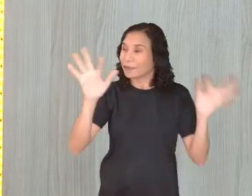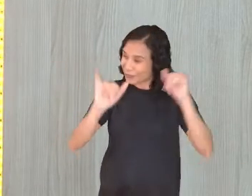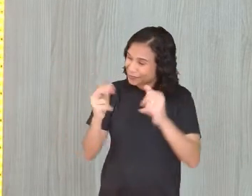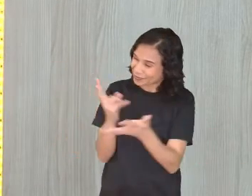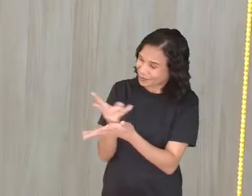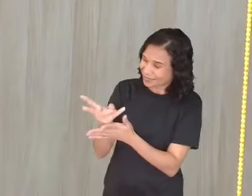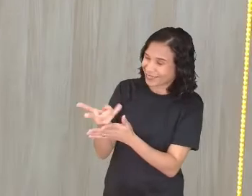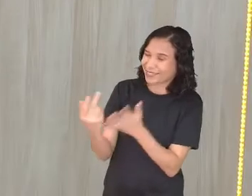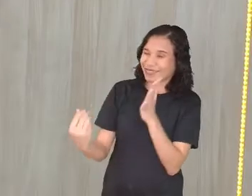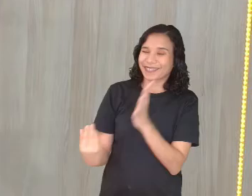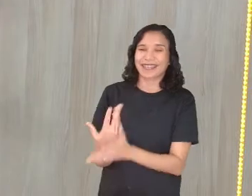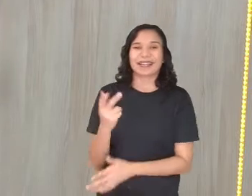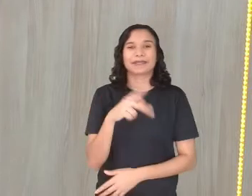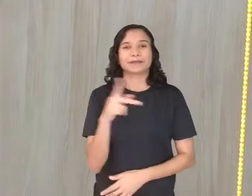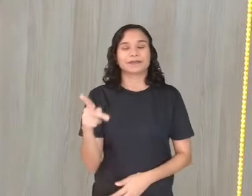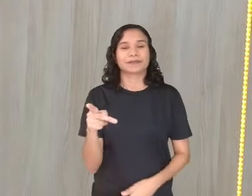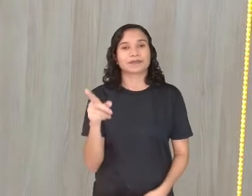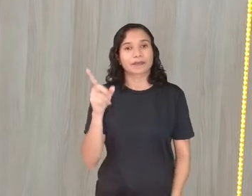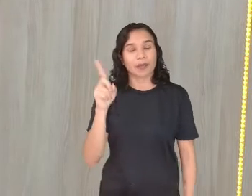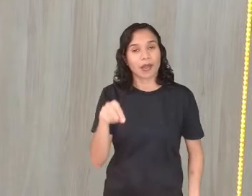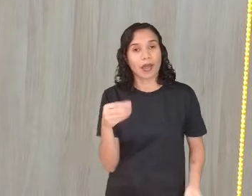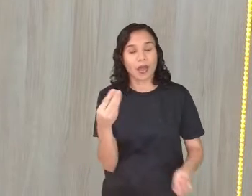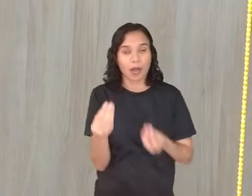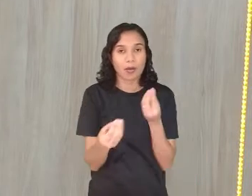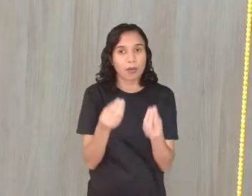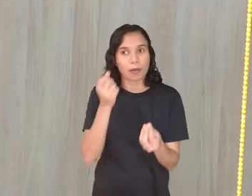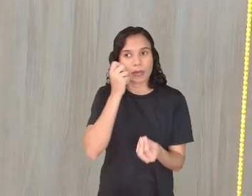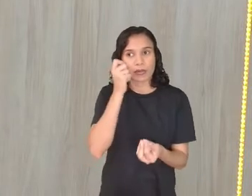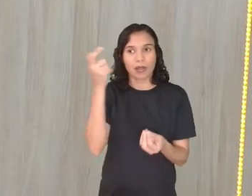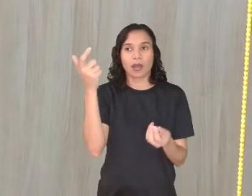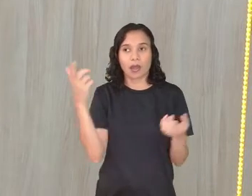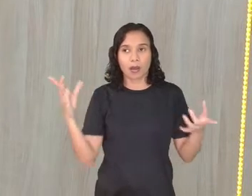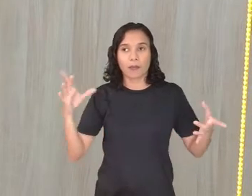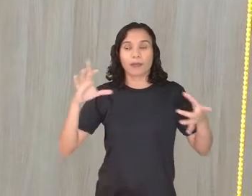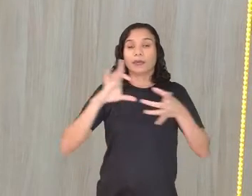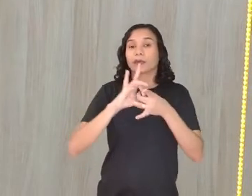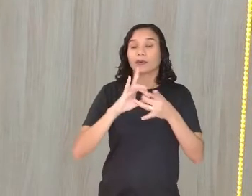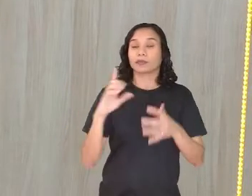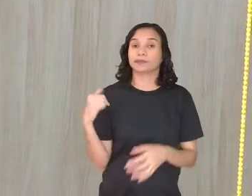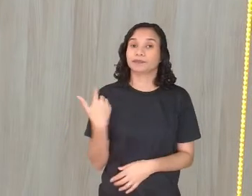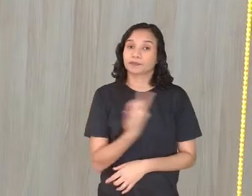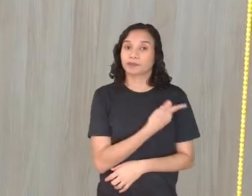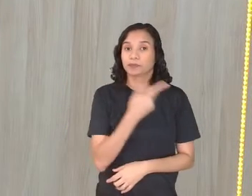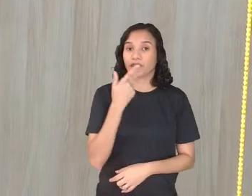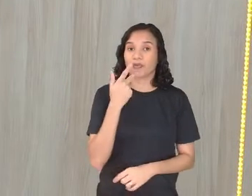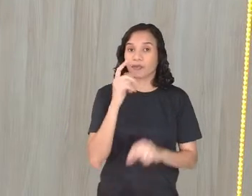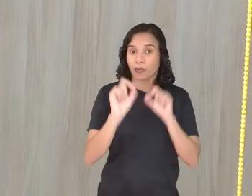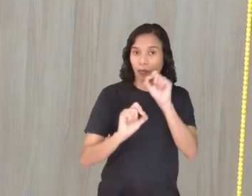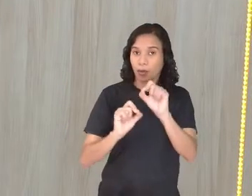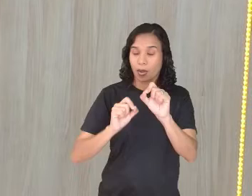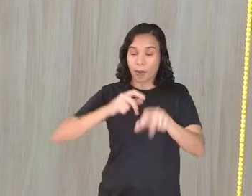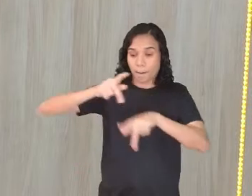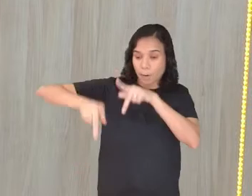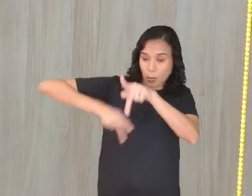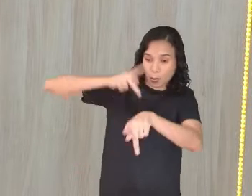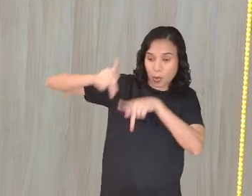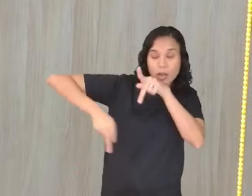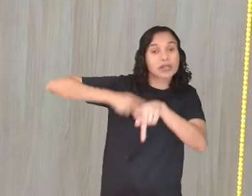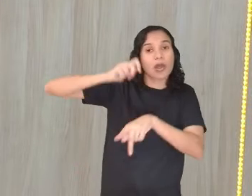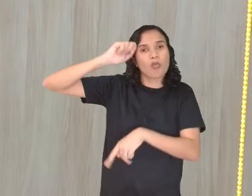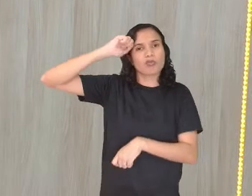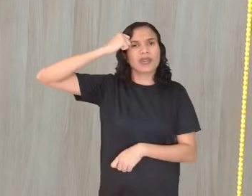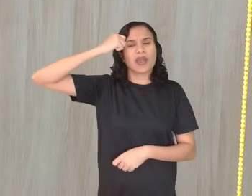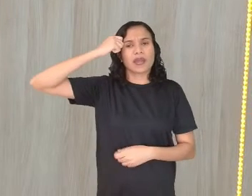exatamente. Justamente puxando, né, esse gancho aí, fazendo esse link, quando a gente fala que essa população, esses povos